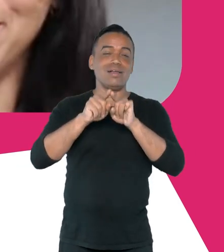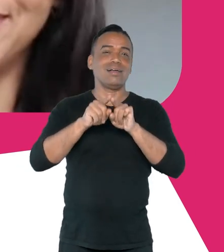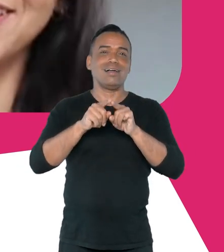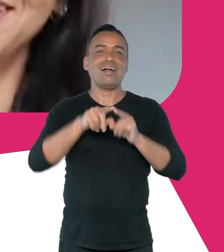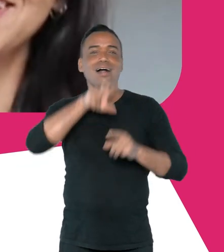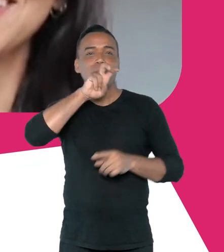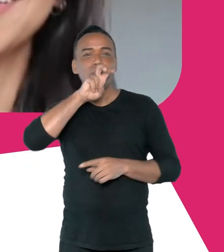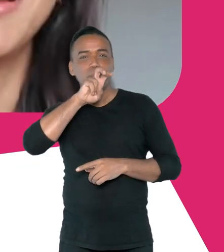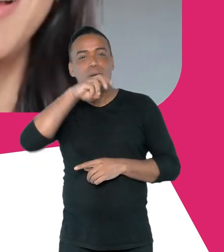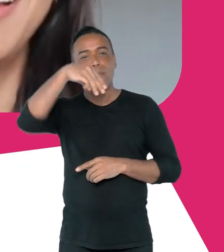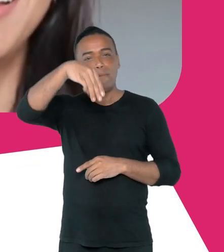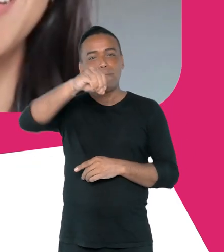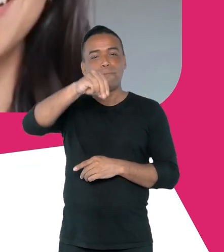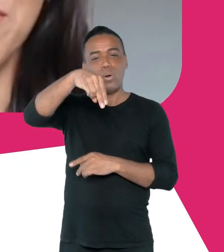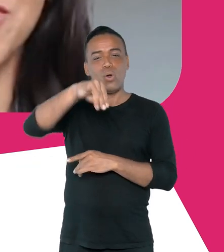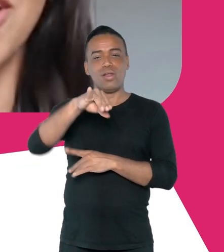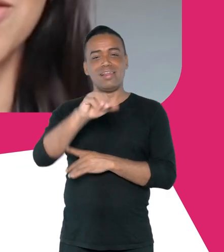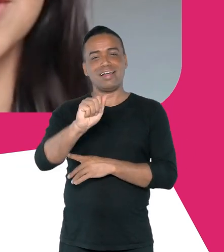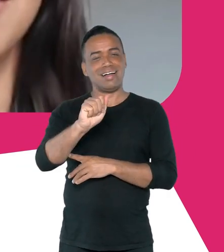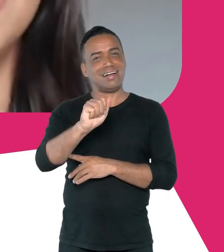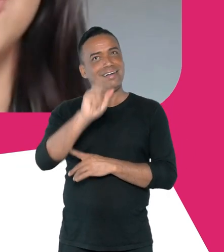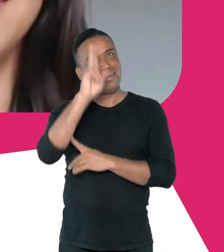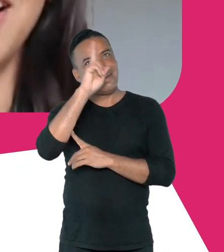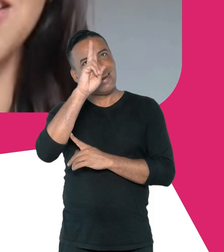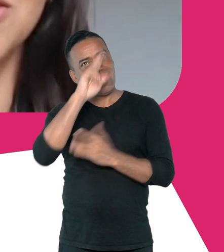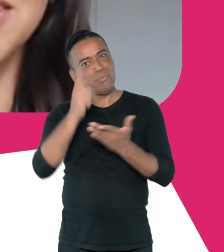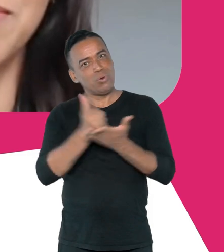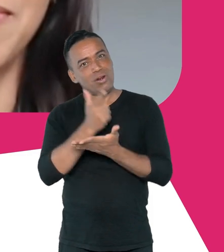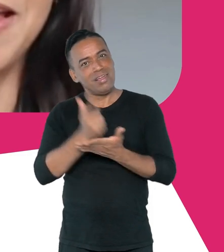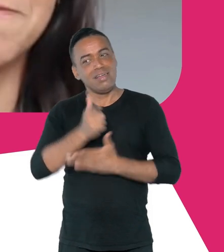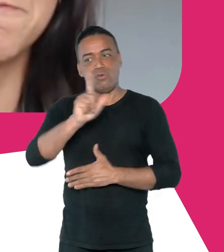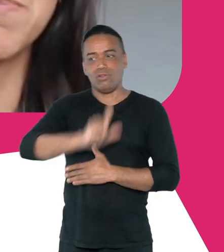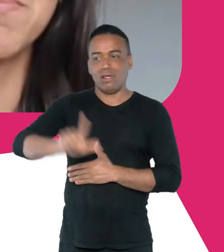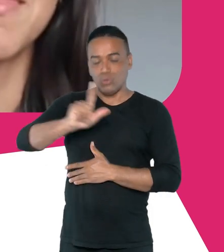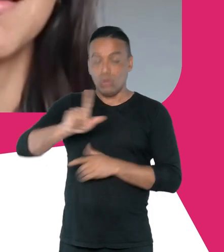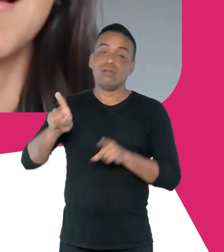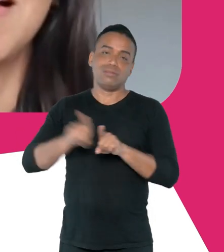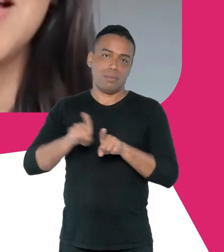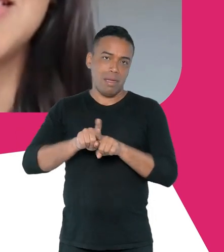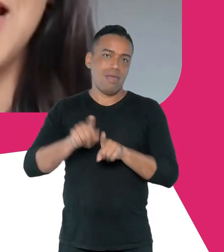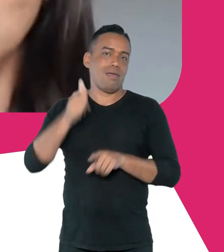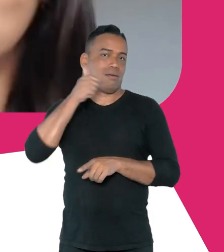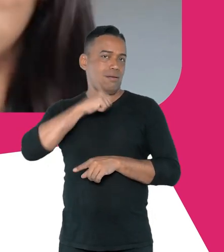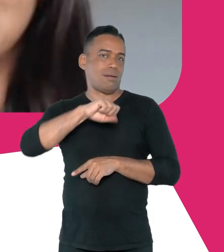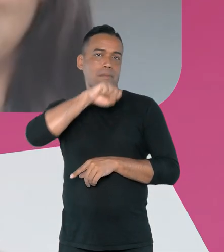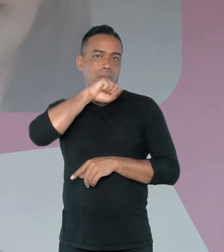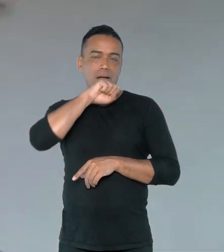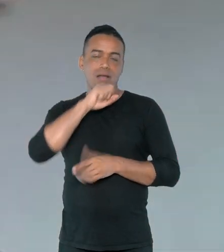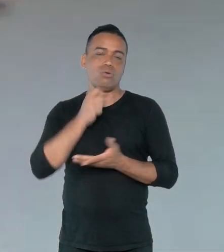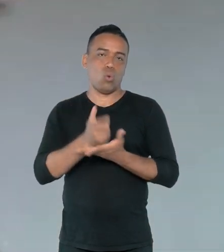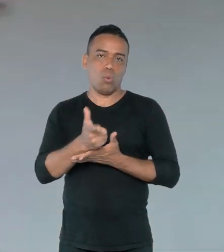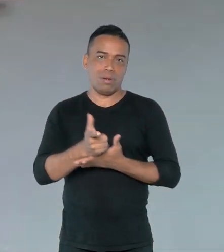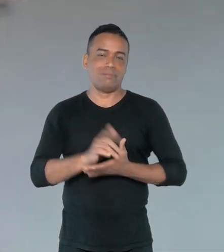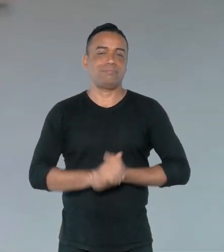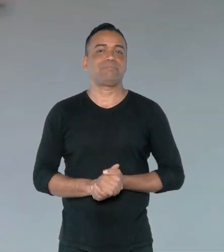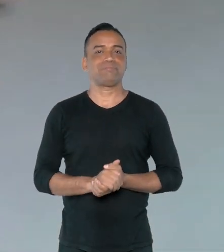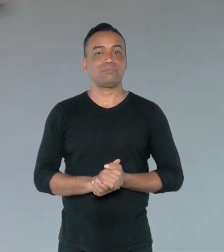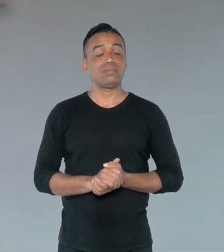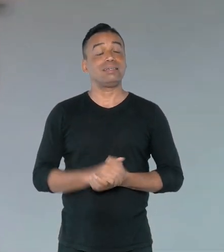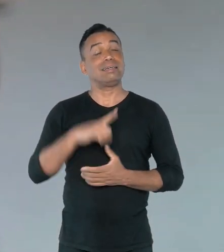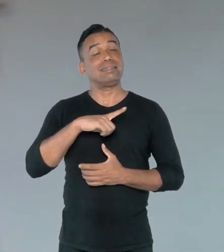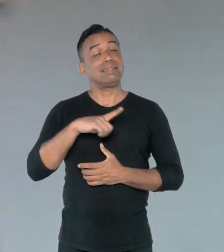da Mônica. Lembro de alguns livros de literatura também. Tem um especial